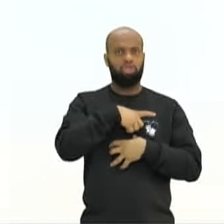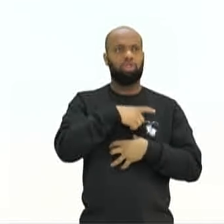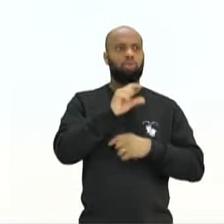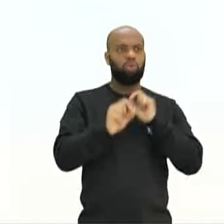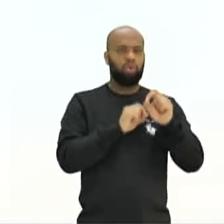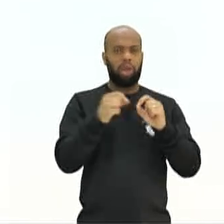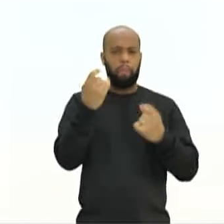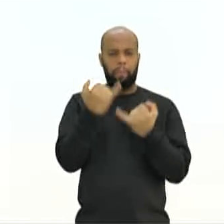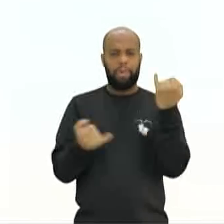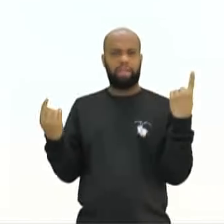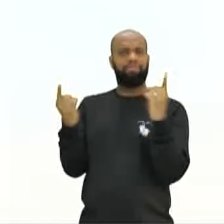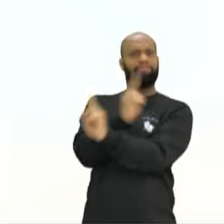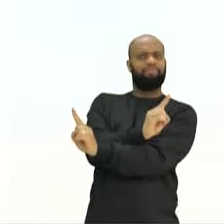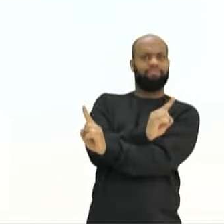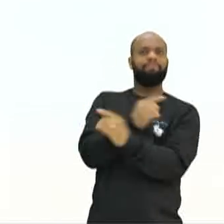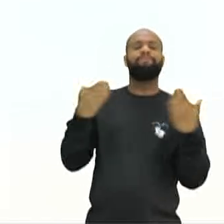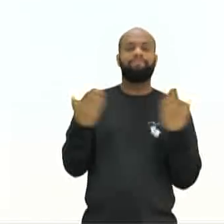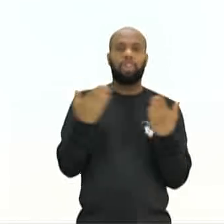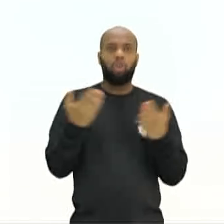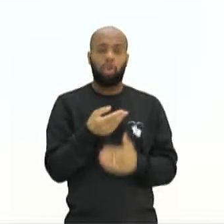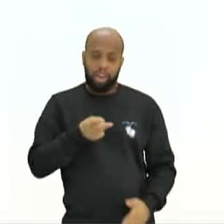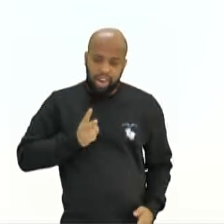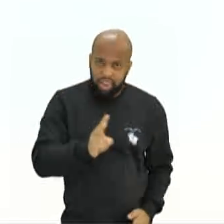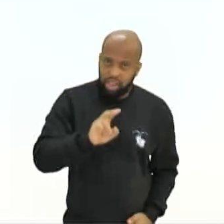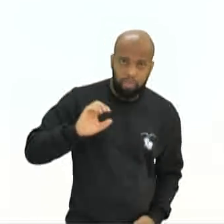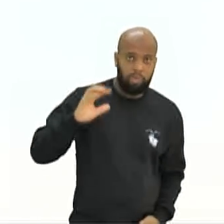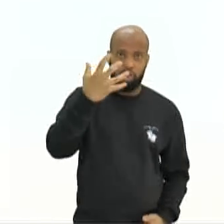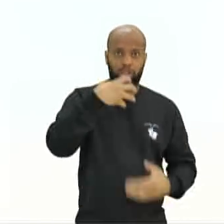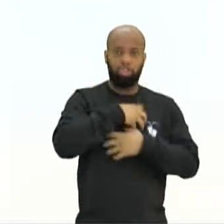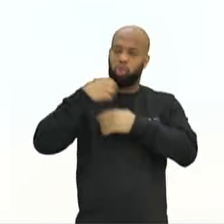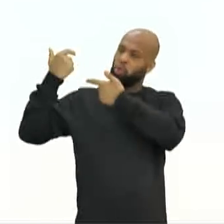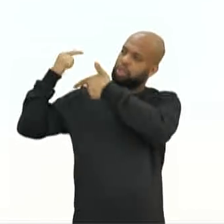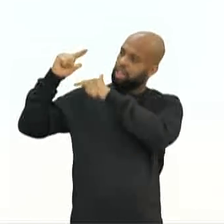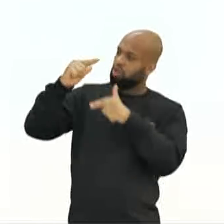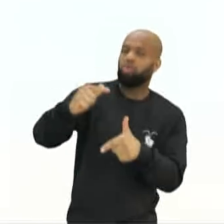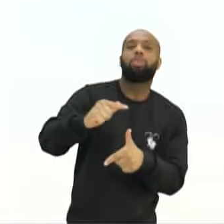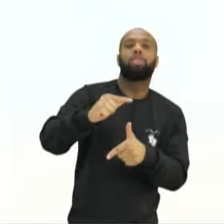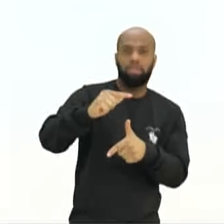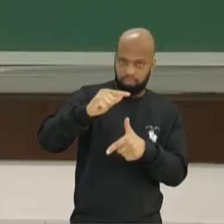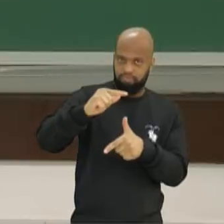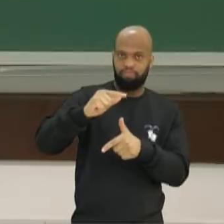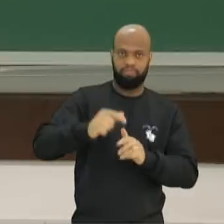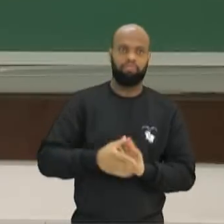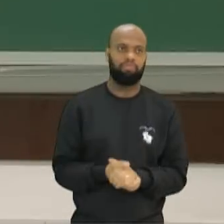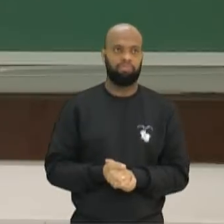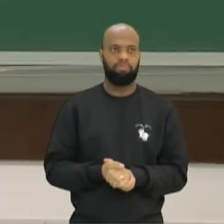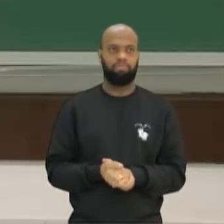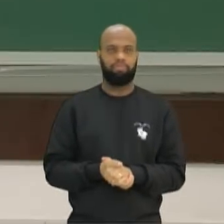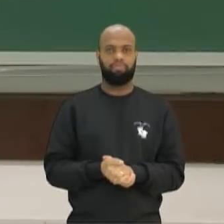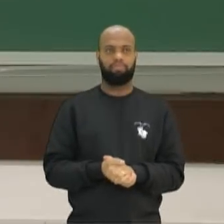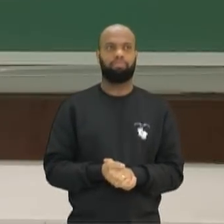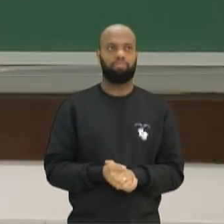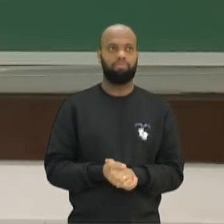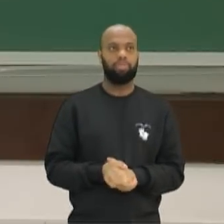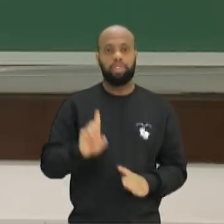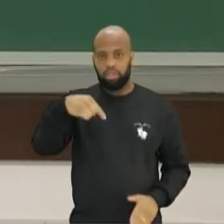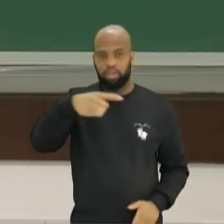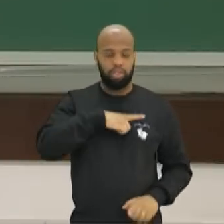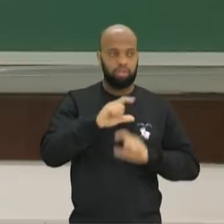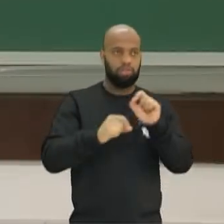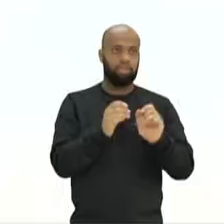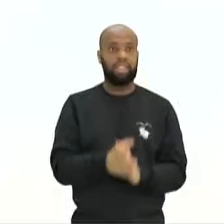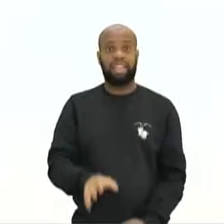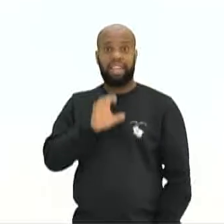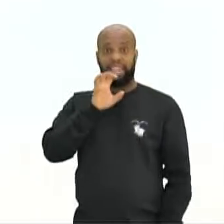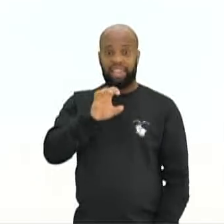diametralmente oposta a esse costumeiro conservadorismo ser tomada. E depois,